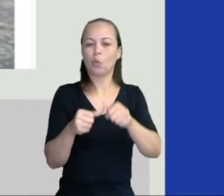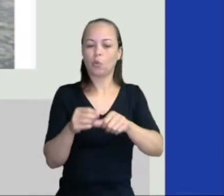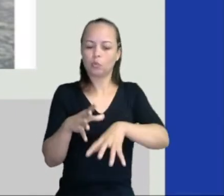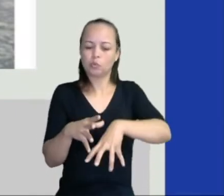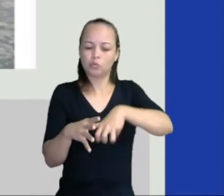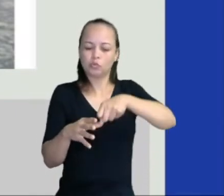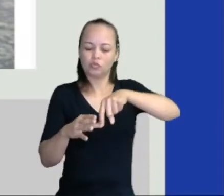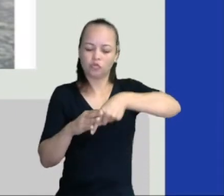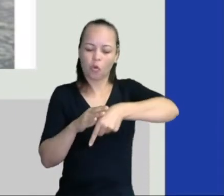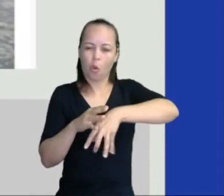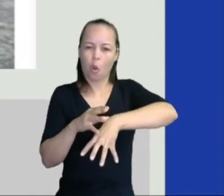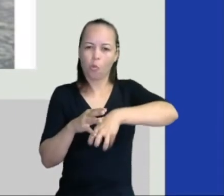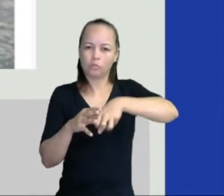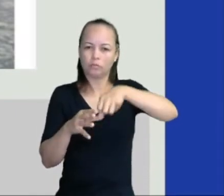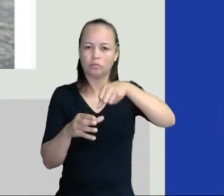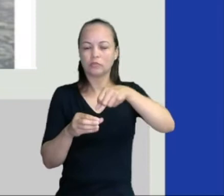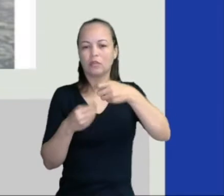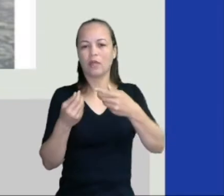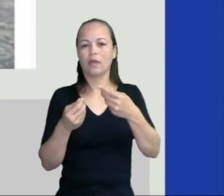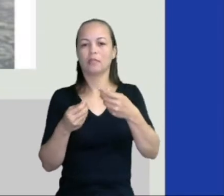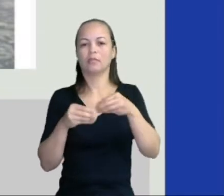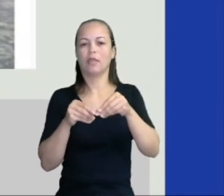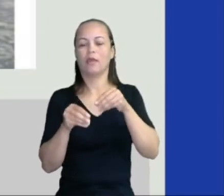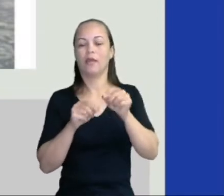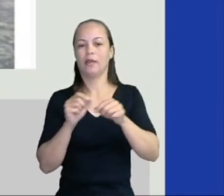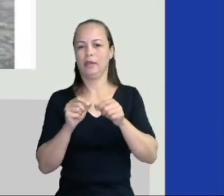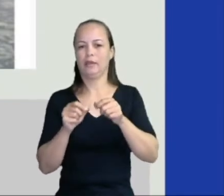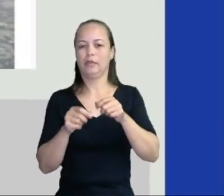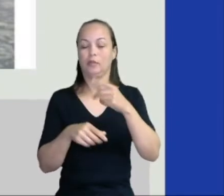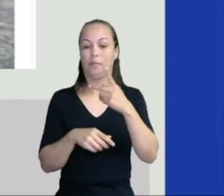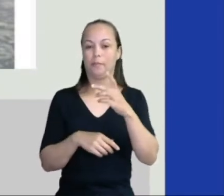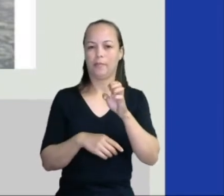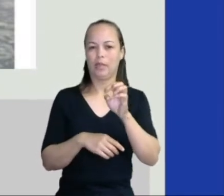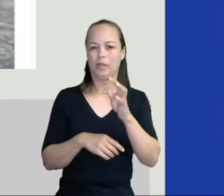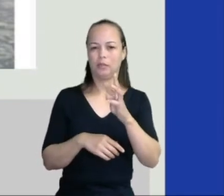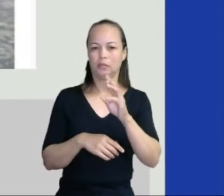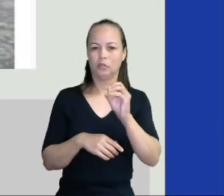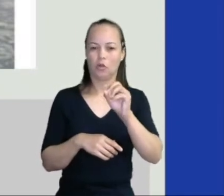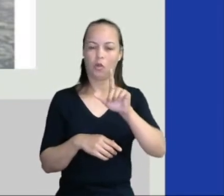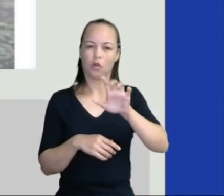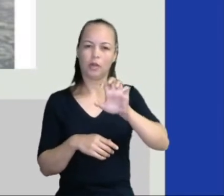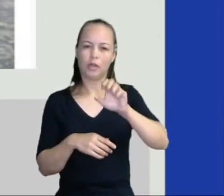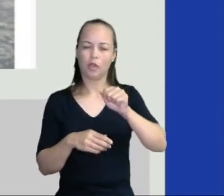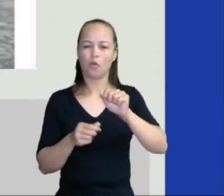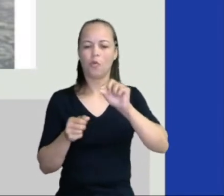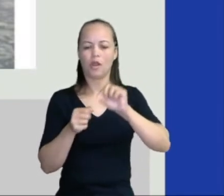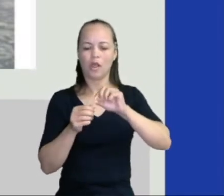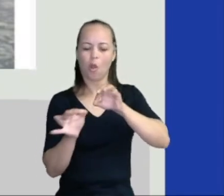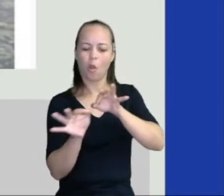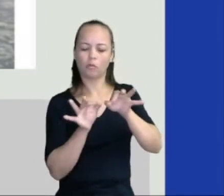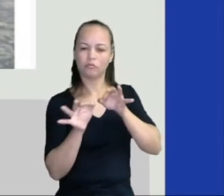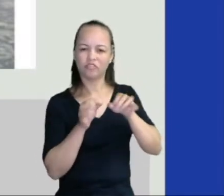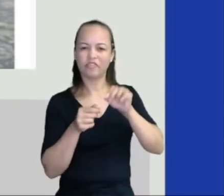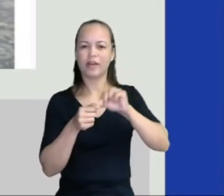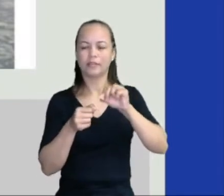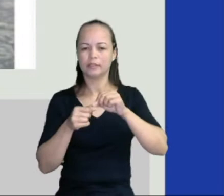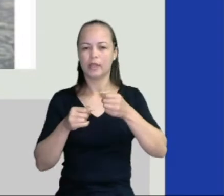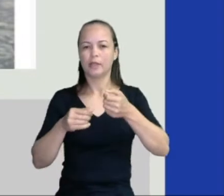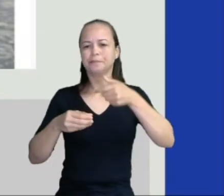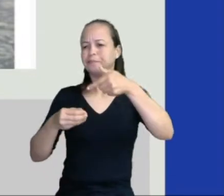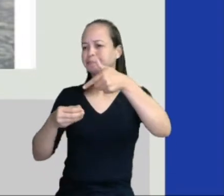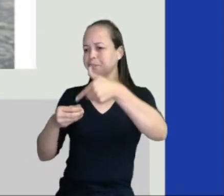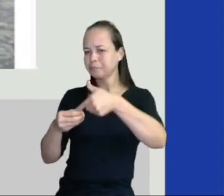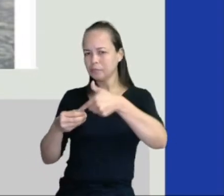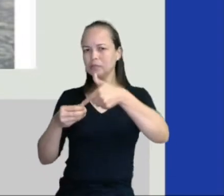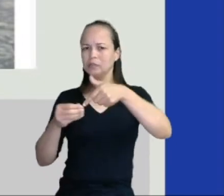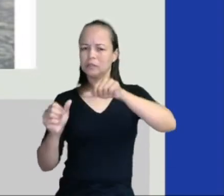da terra. Então, esse petróleo é usado para fazer tanto combustíveis, né? Gasolina